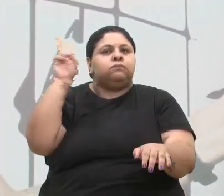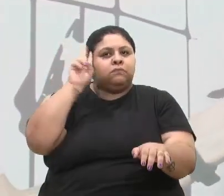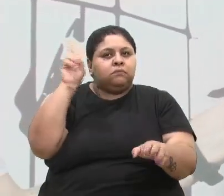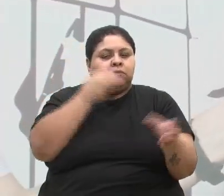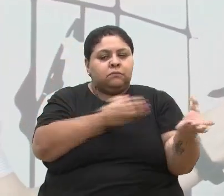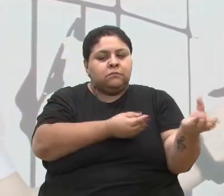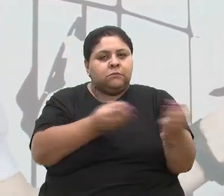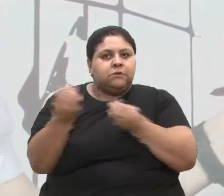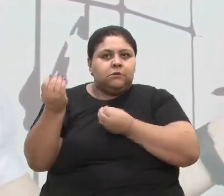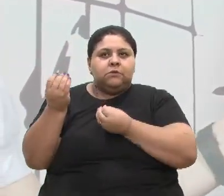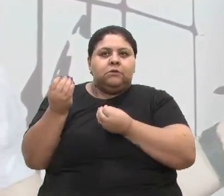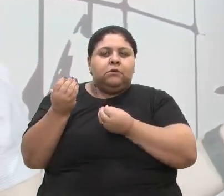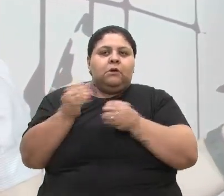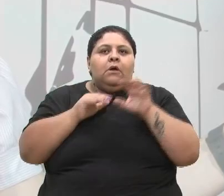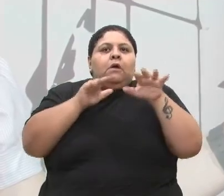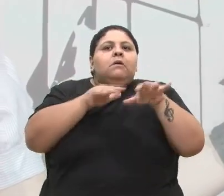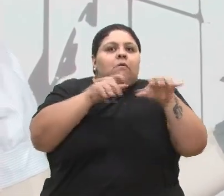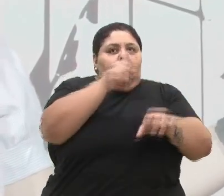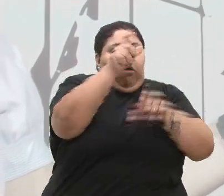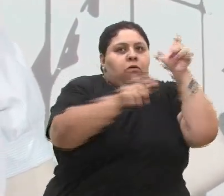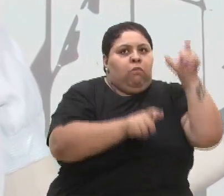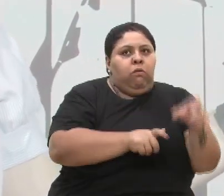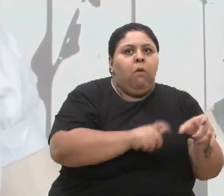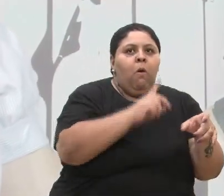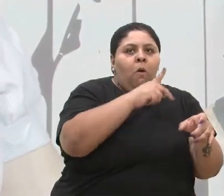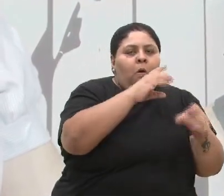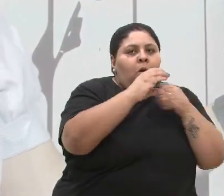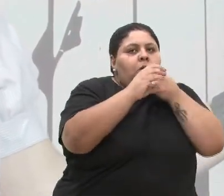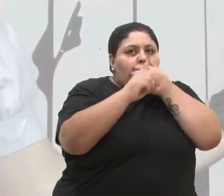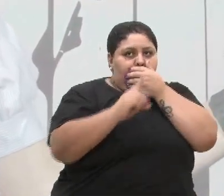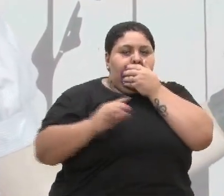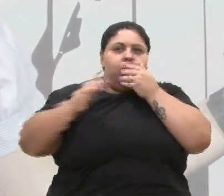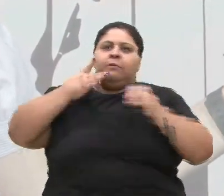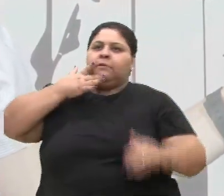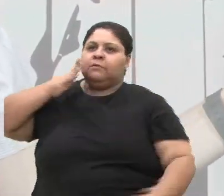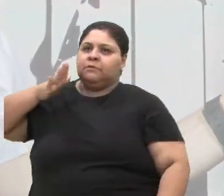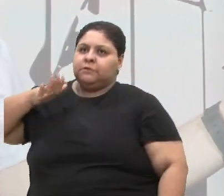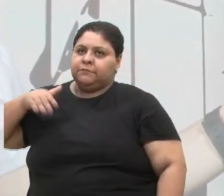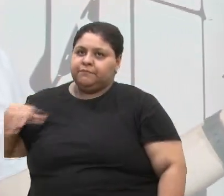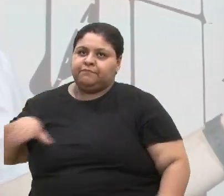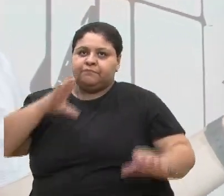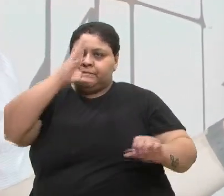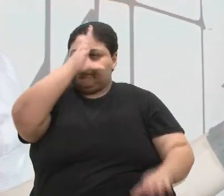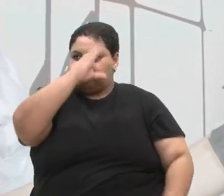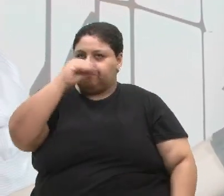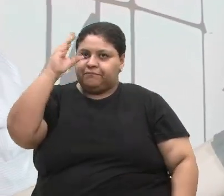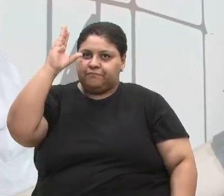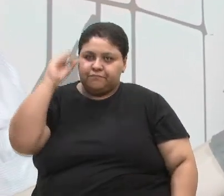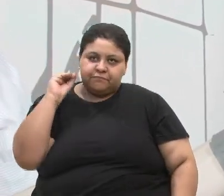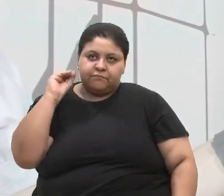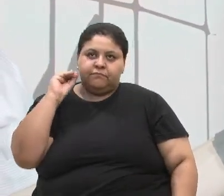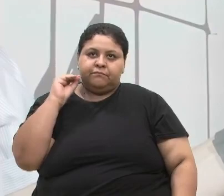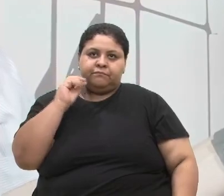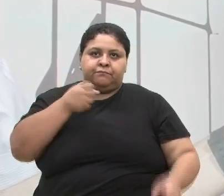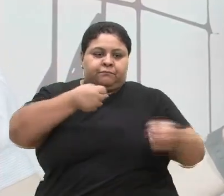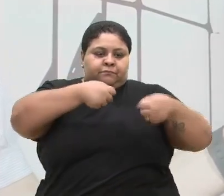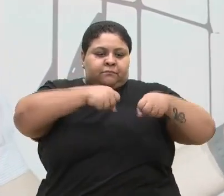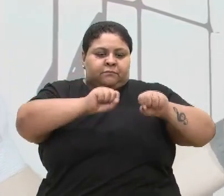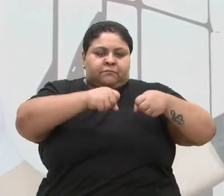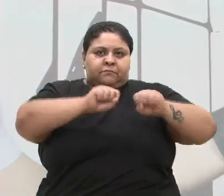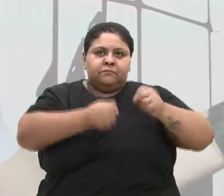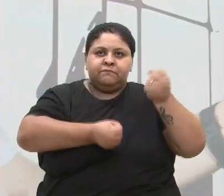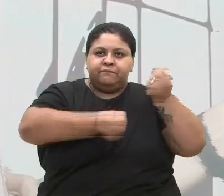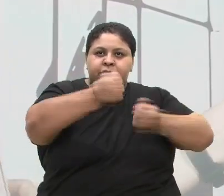né? Nós temos a romaria da pessoa com deficiência, da criança, do adolescente, dos jipeiros, das motos, a